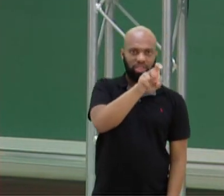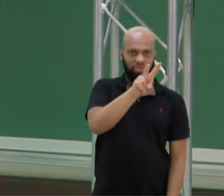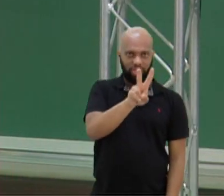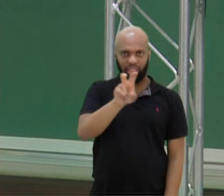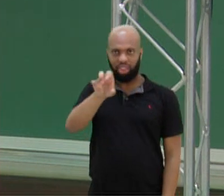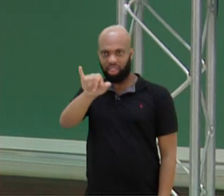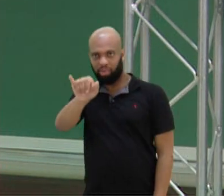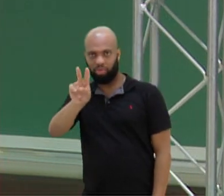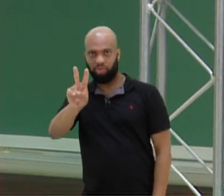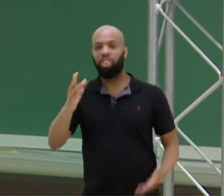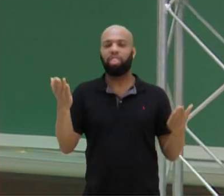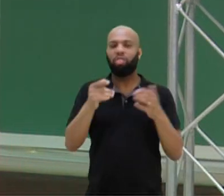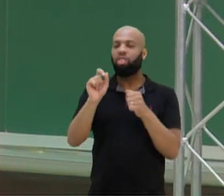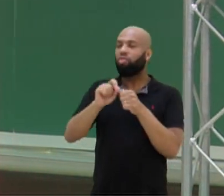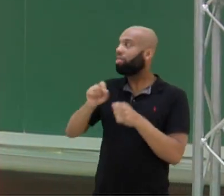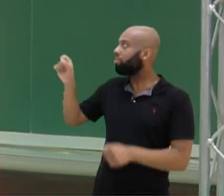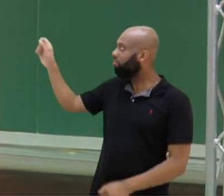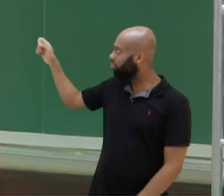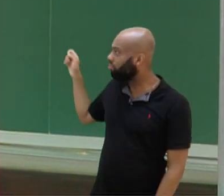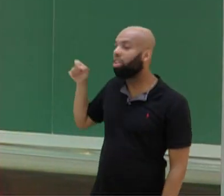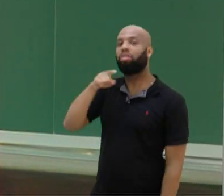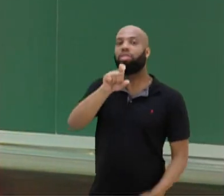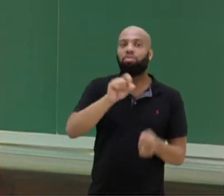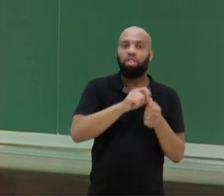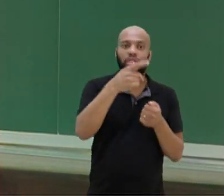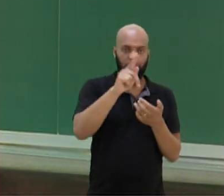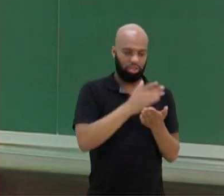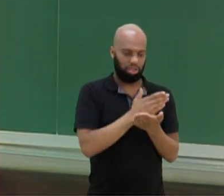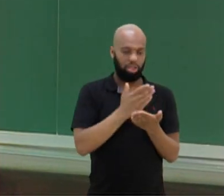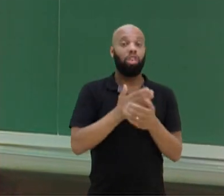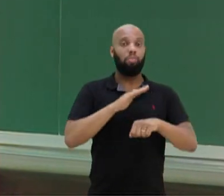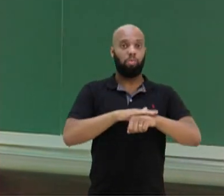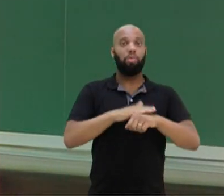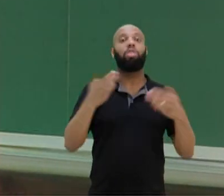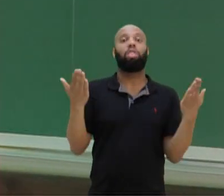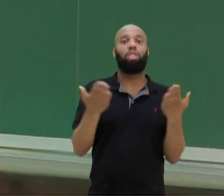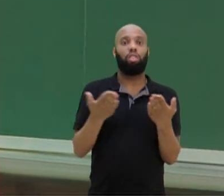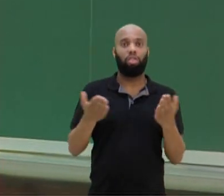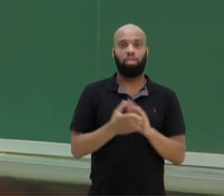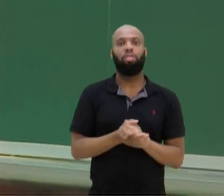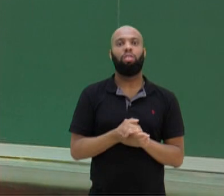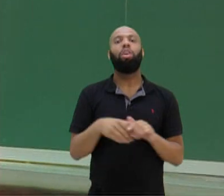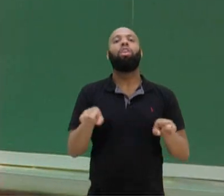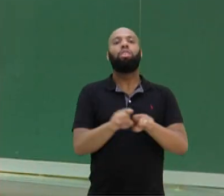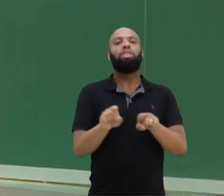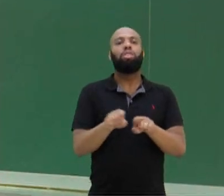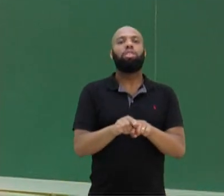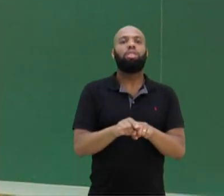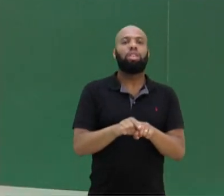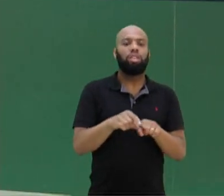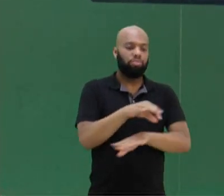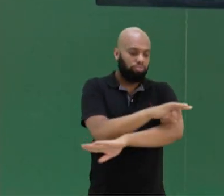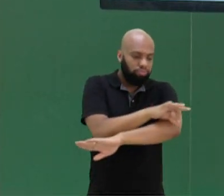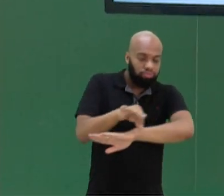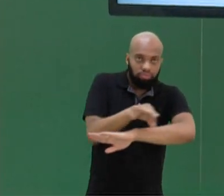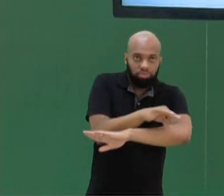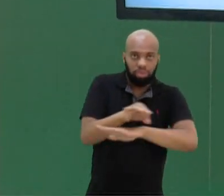no quadro, você no seu caderno, você vai pegar o caderno agora, vai pegar ali a